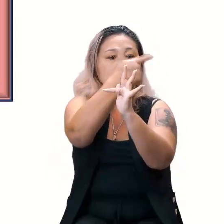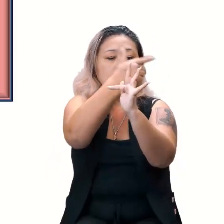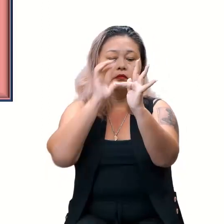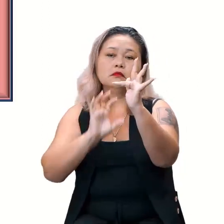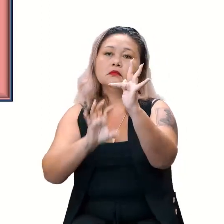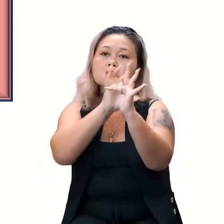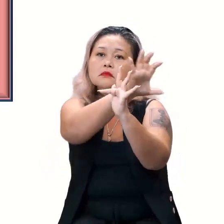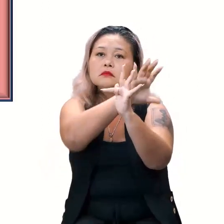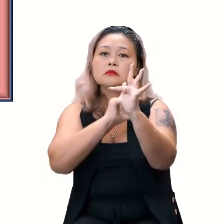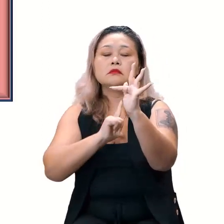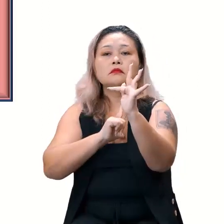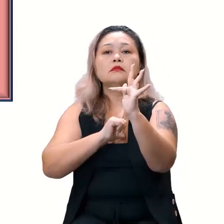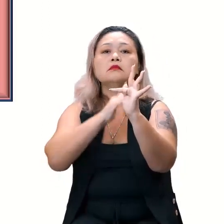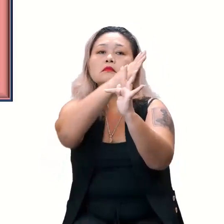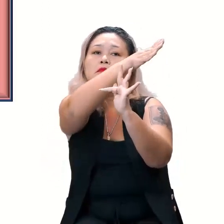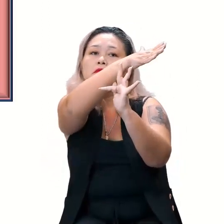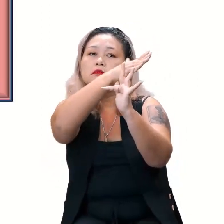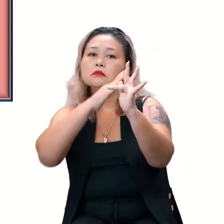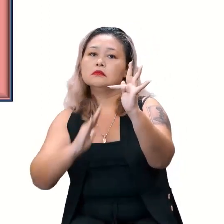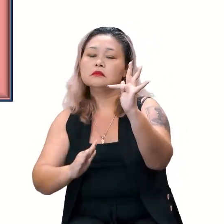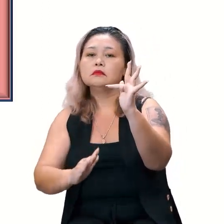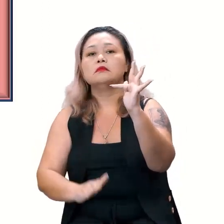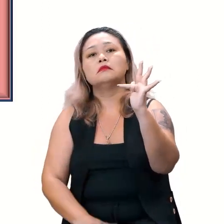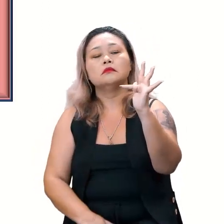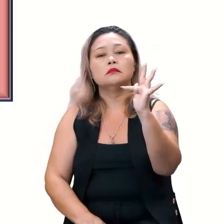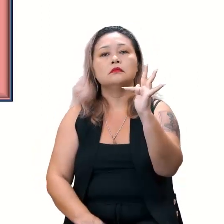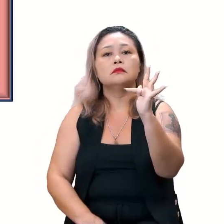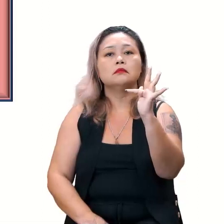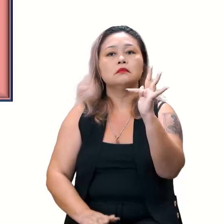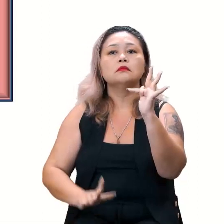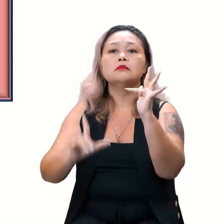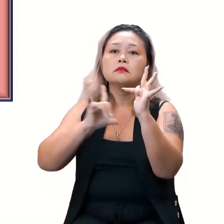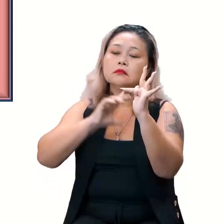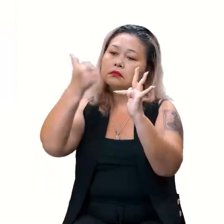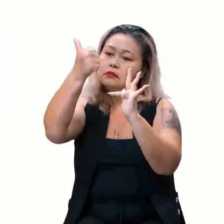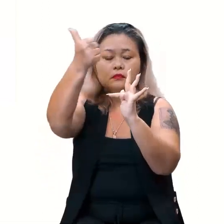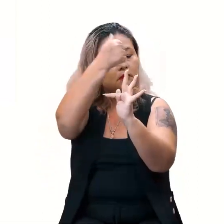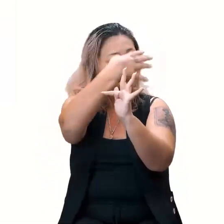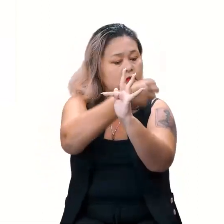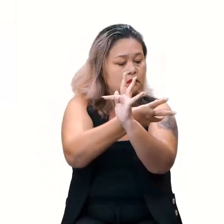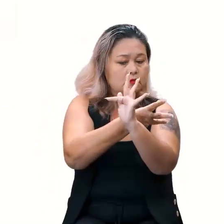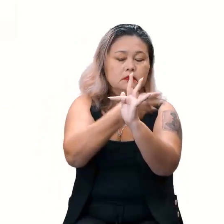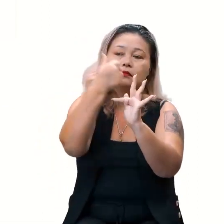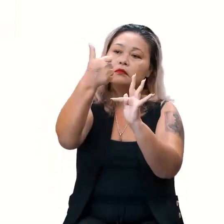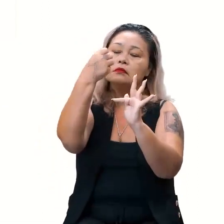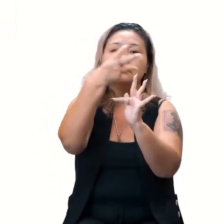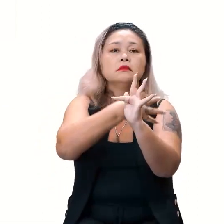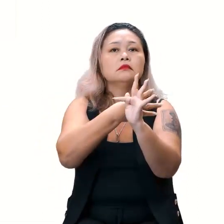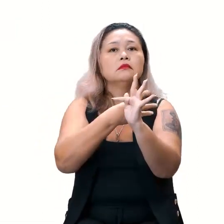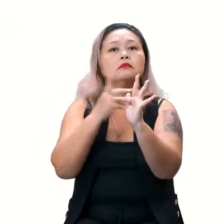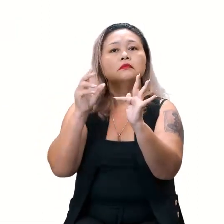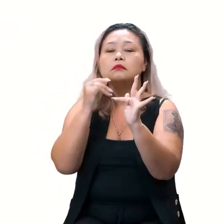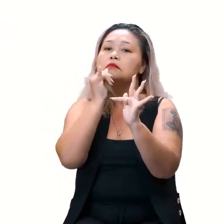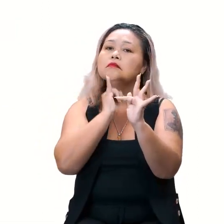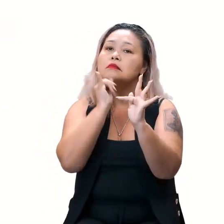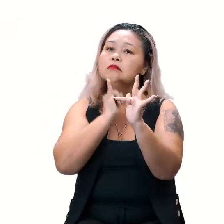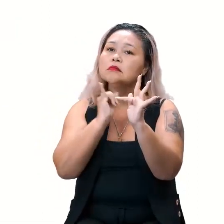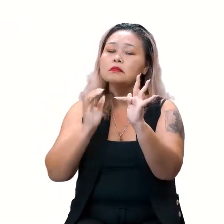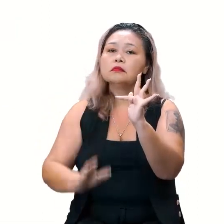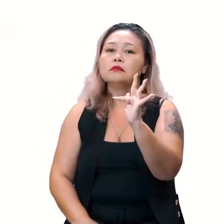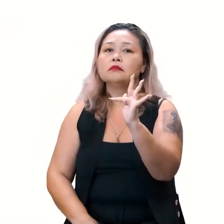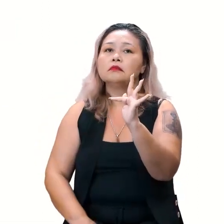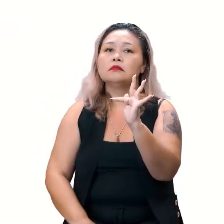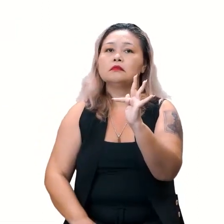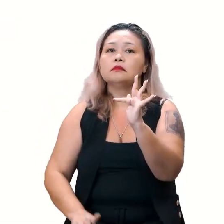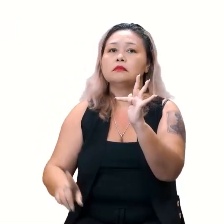quadrante é onde está a extremidade. Isso. E a crescente fica no primeiro e no terceiro. Isso. Vamos ver um exemplo aqui? Por exemplo, f de